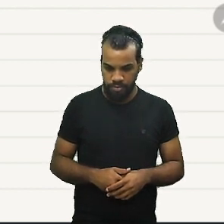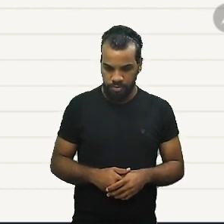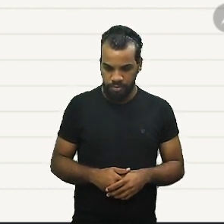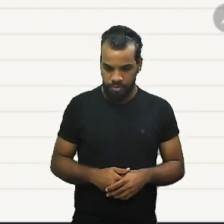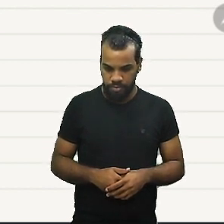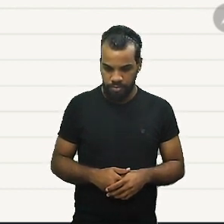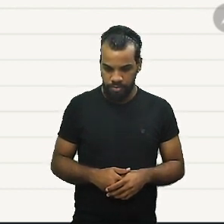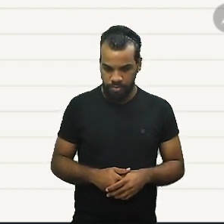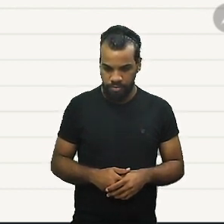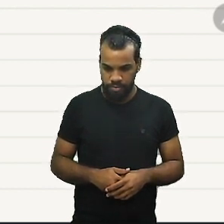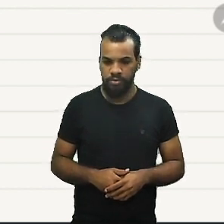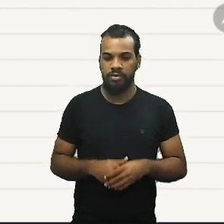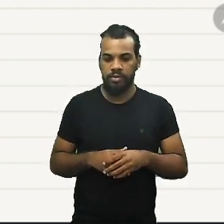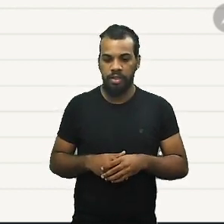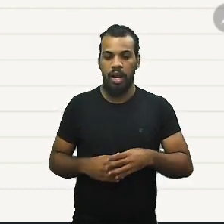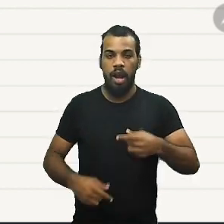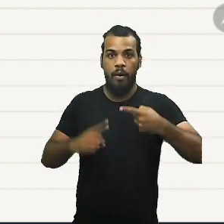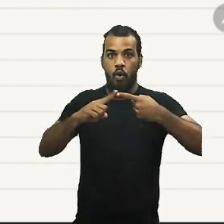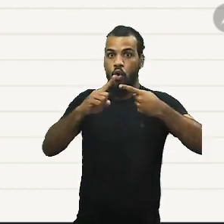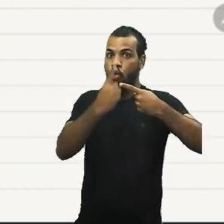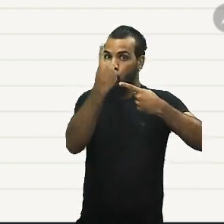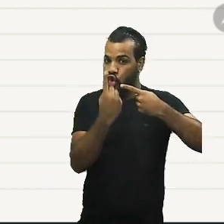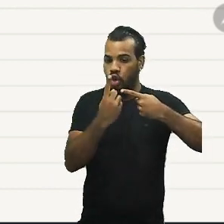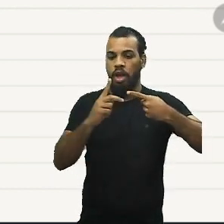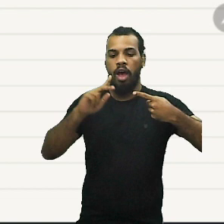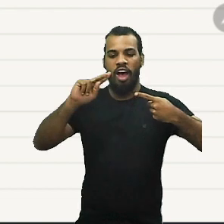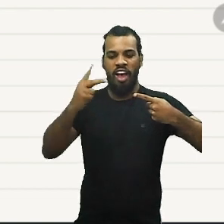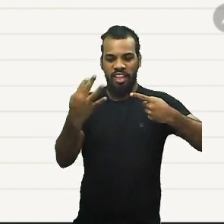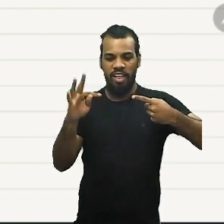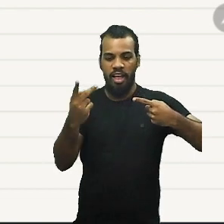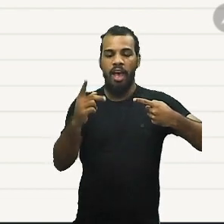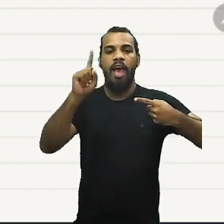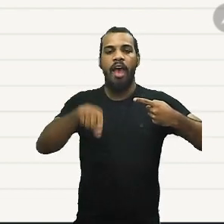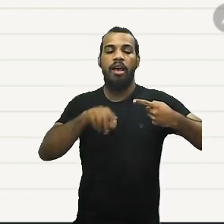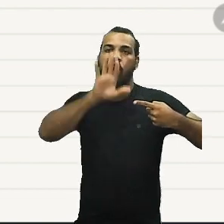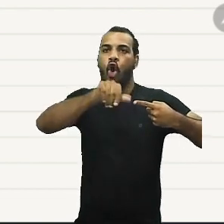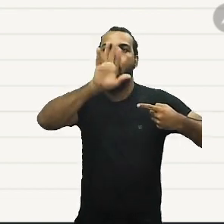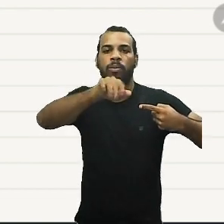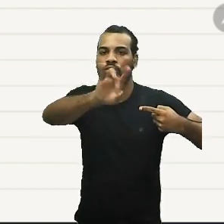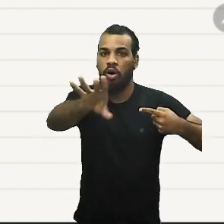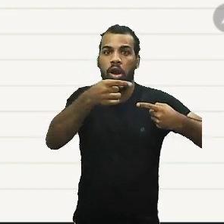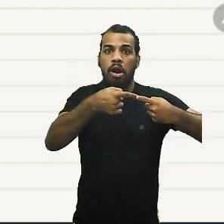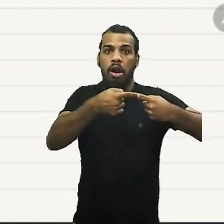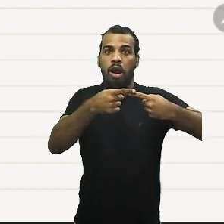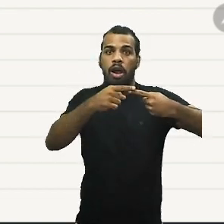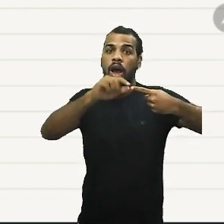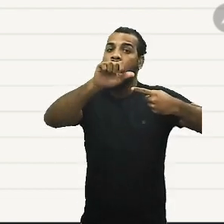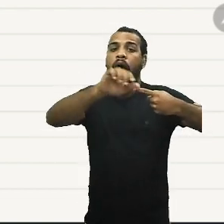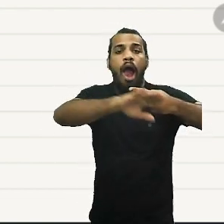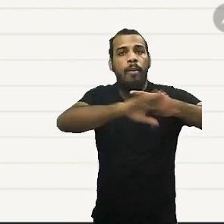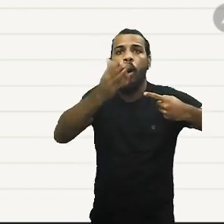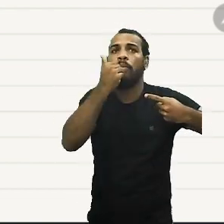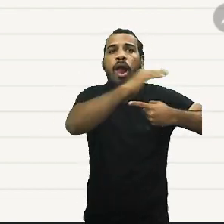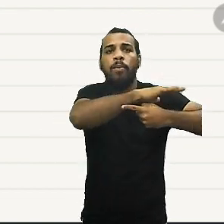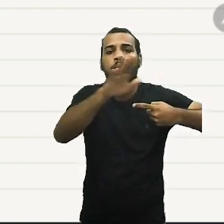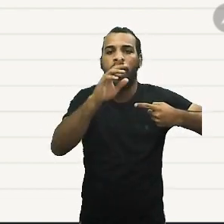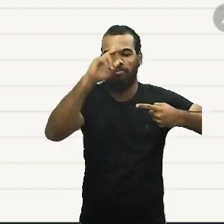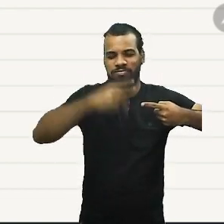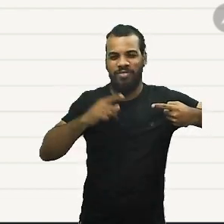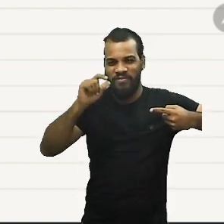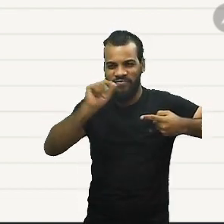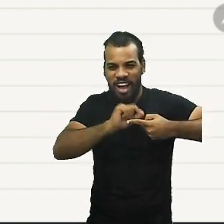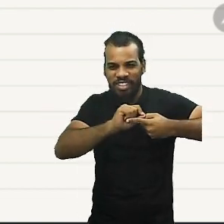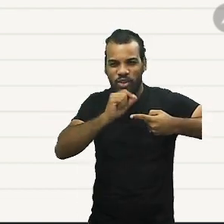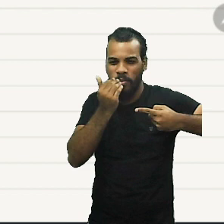e eles viram produtores. Aí você pode dizer assim, Andrei, e é qualquer tipo de produção? Não.